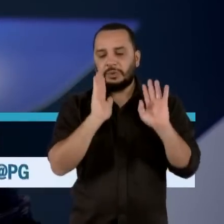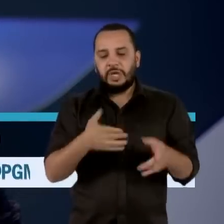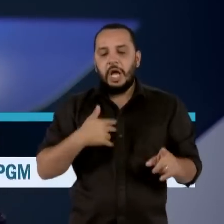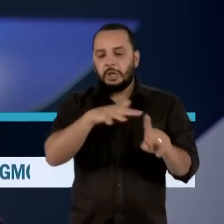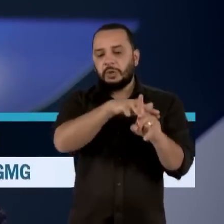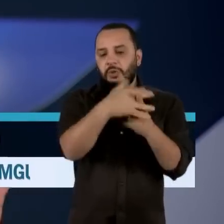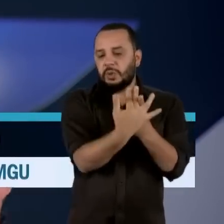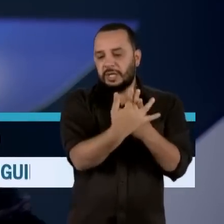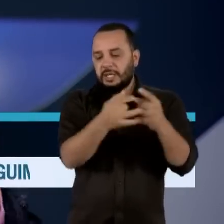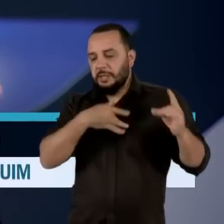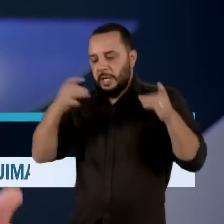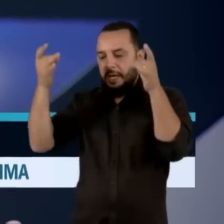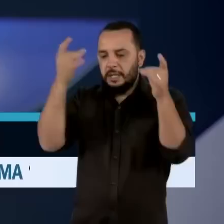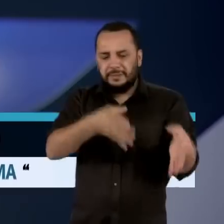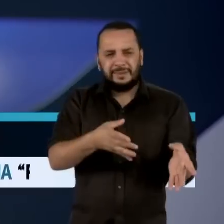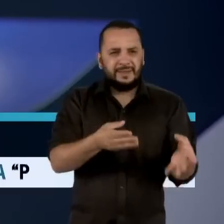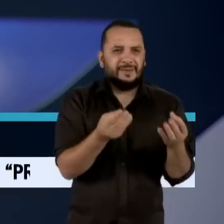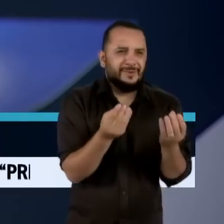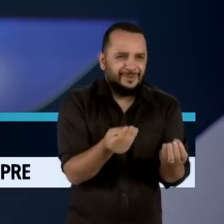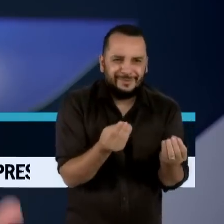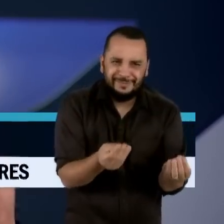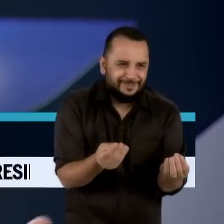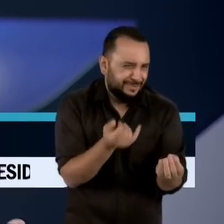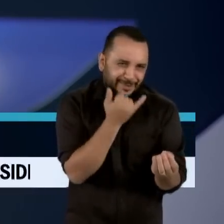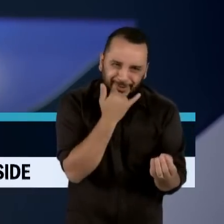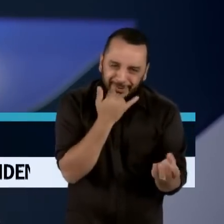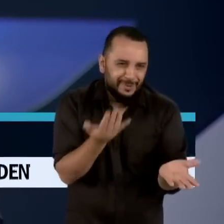ele é a prova viva, ele foi eleito